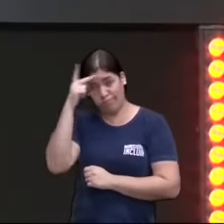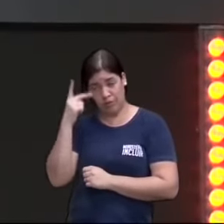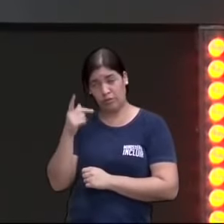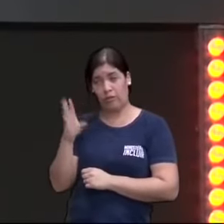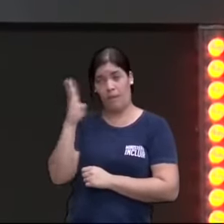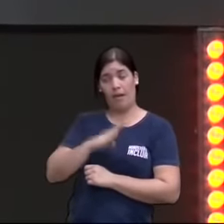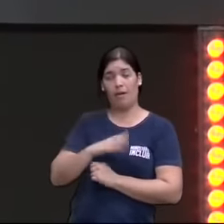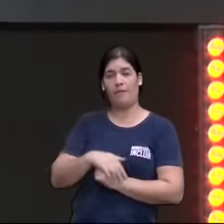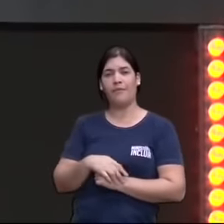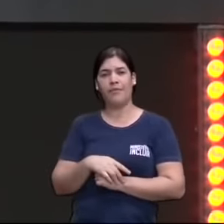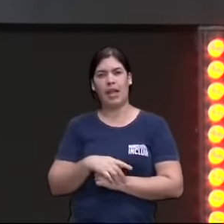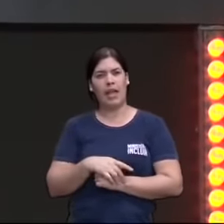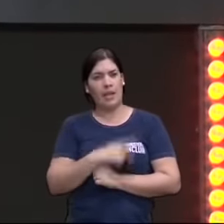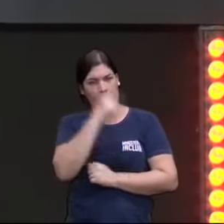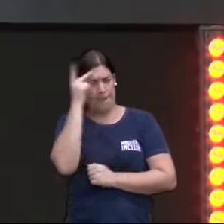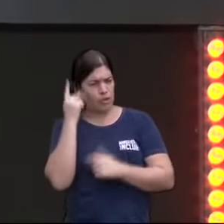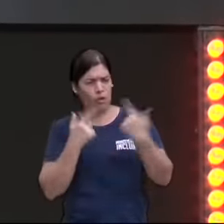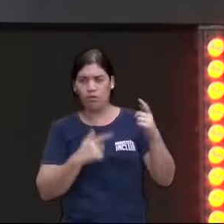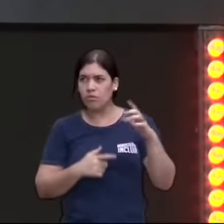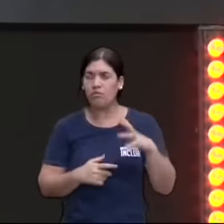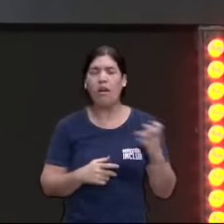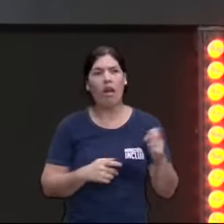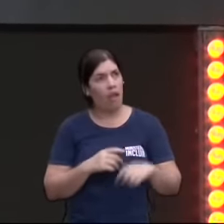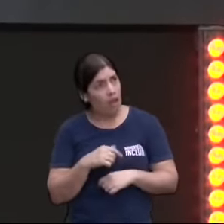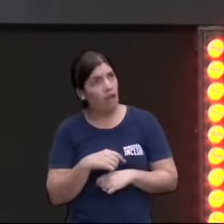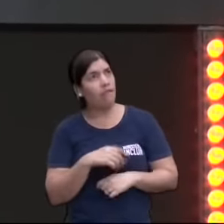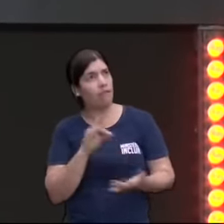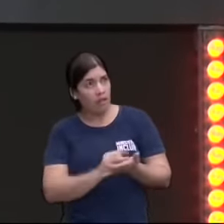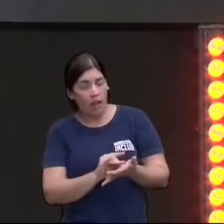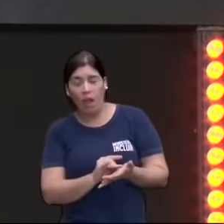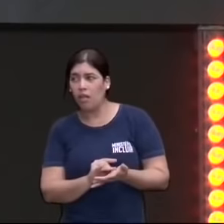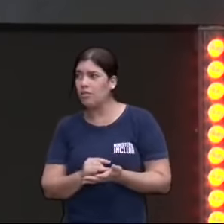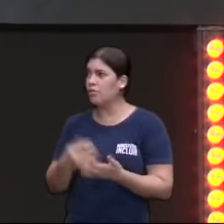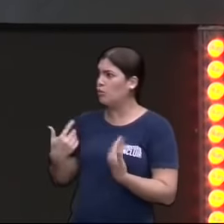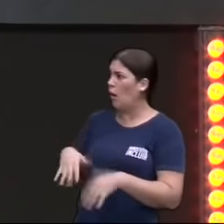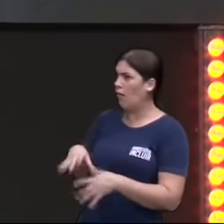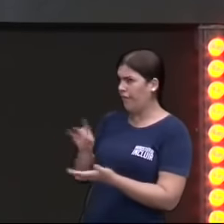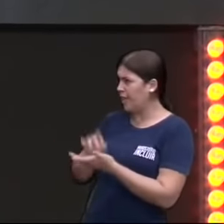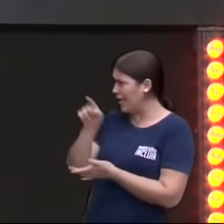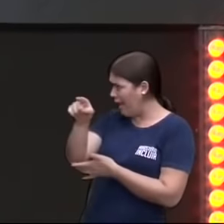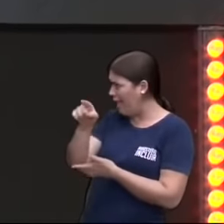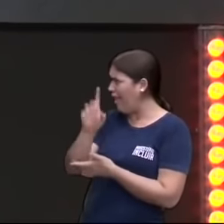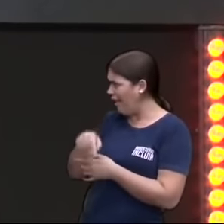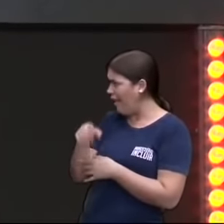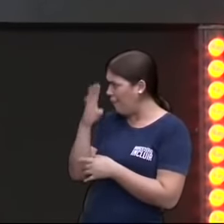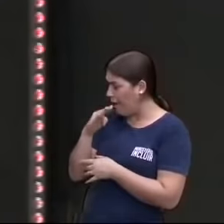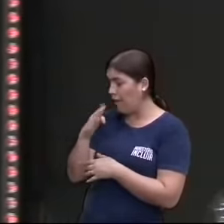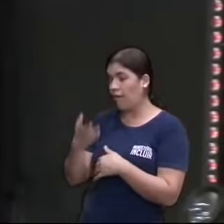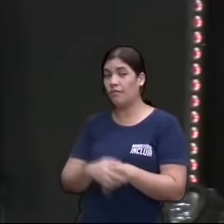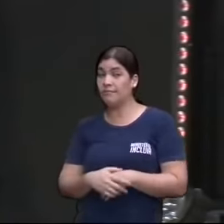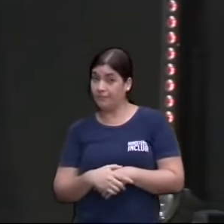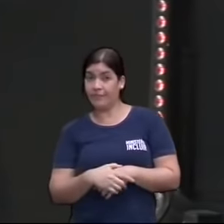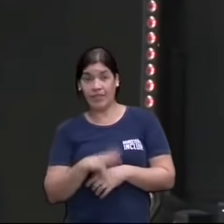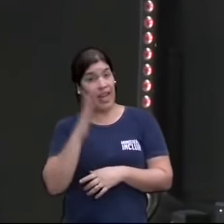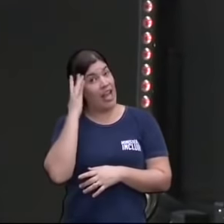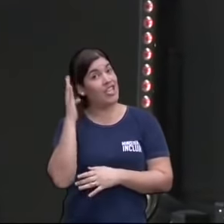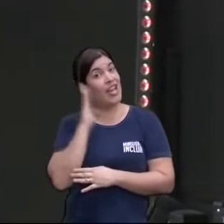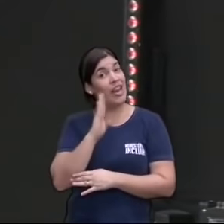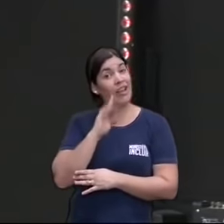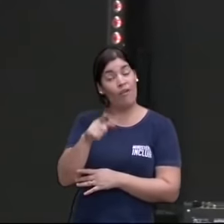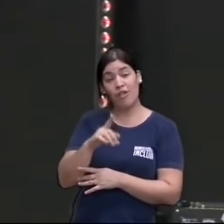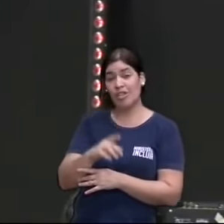Aí quem ouve, é mesmo. Aí você acha legal que você contou alguma coisa de alguém, ou inventou,